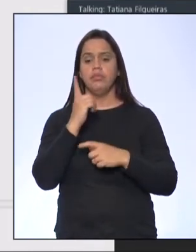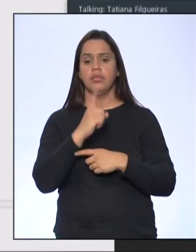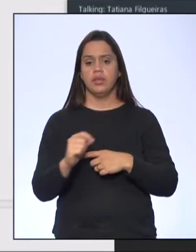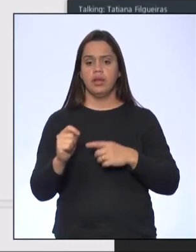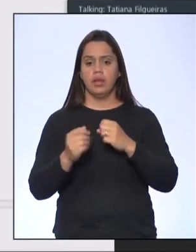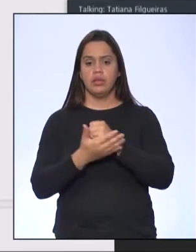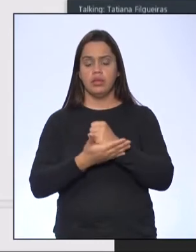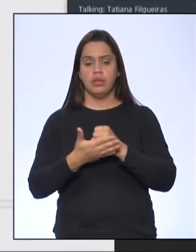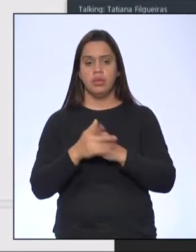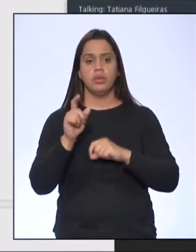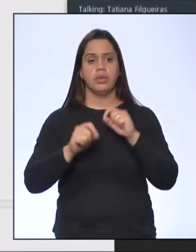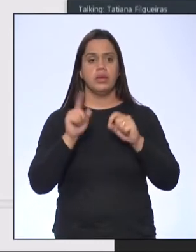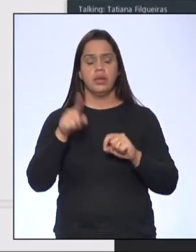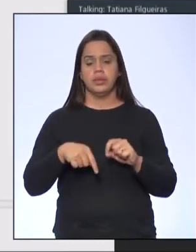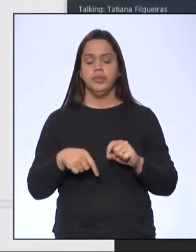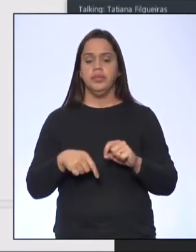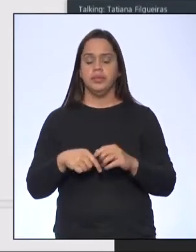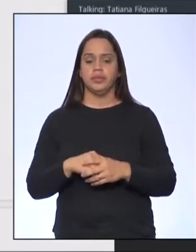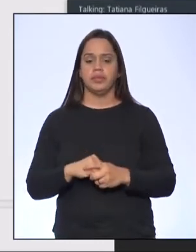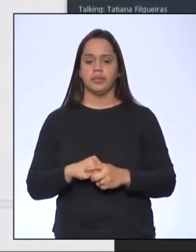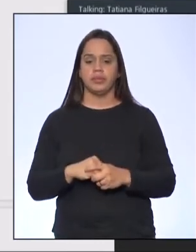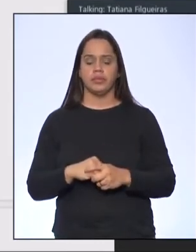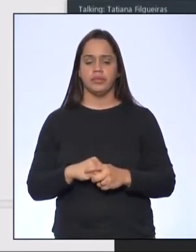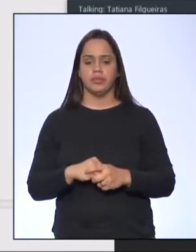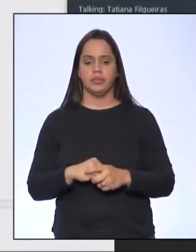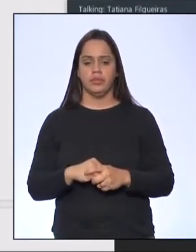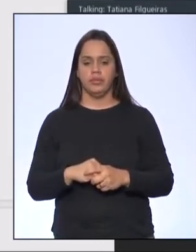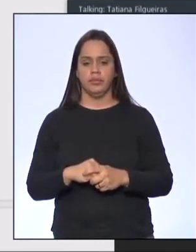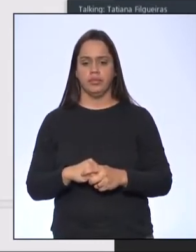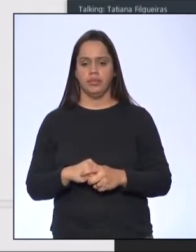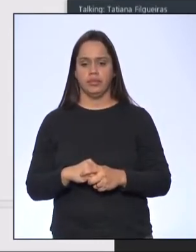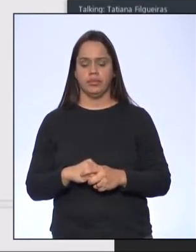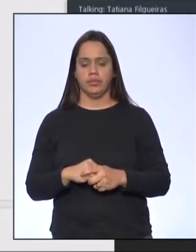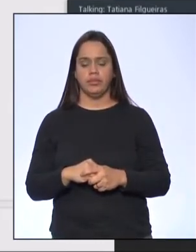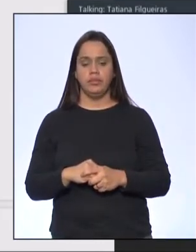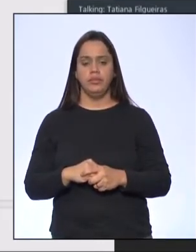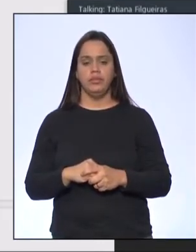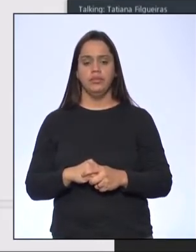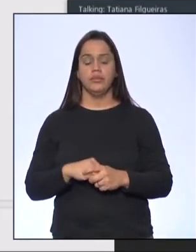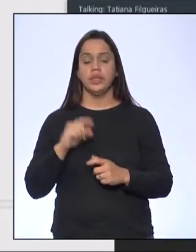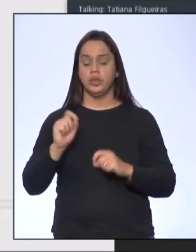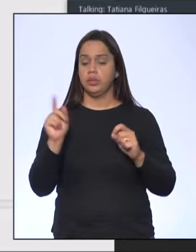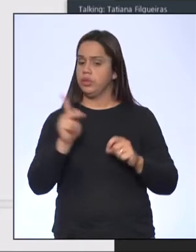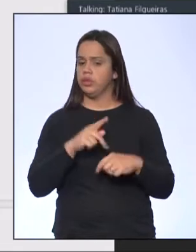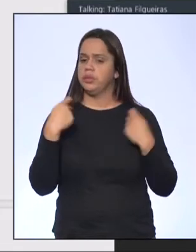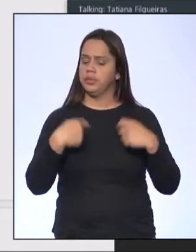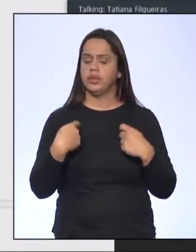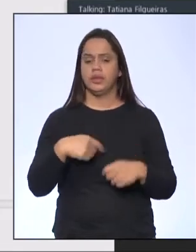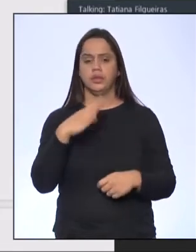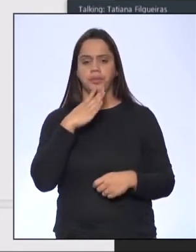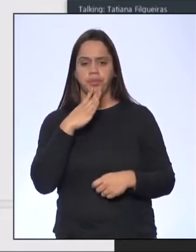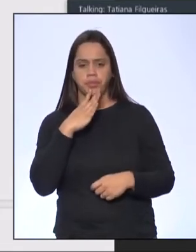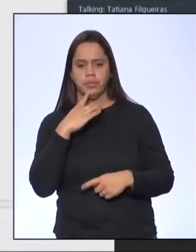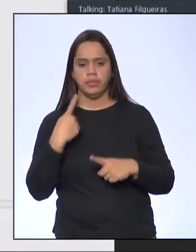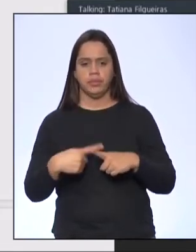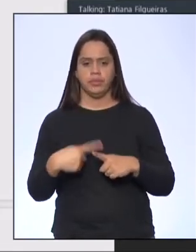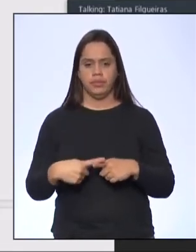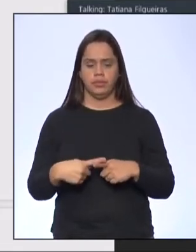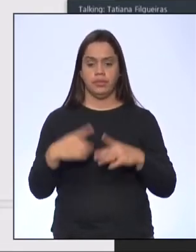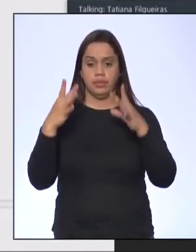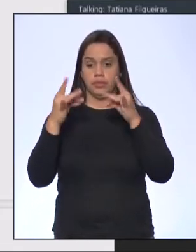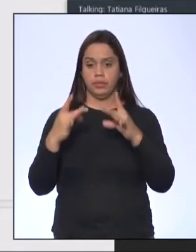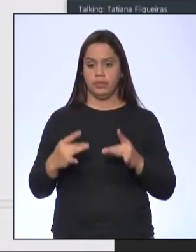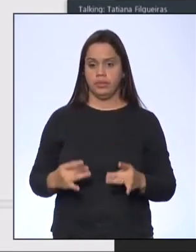são compostas por ingredientes que o professor precisa conhecer no detalhe para ele